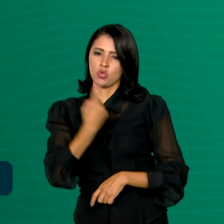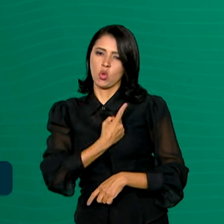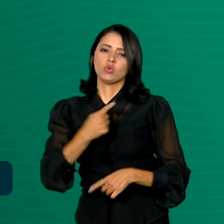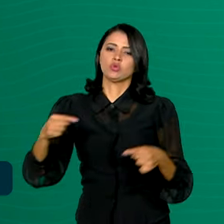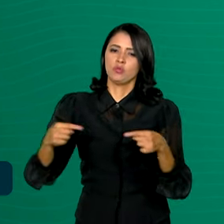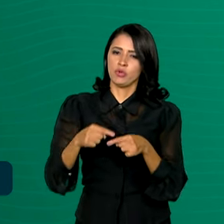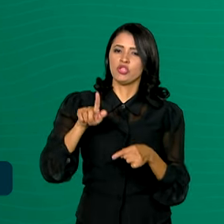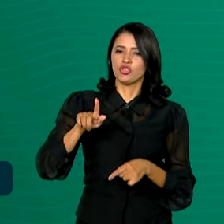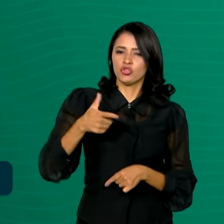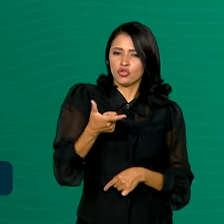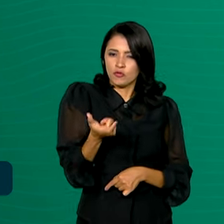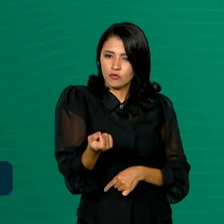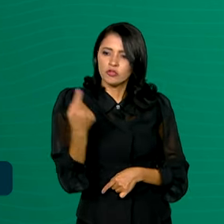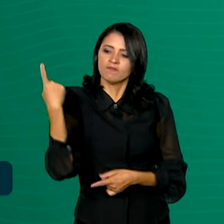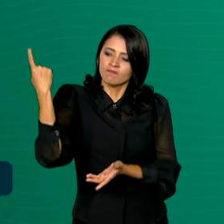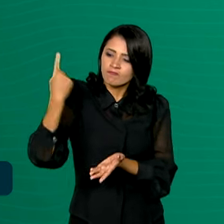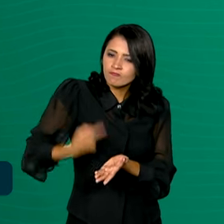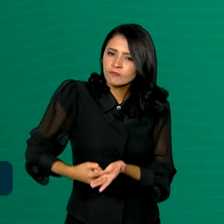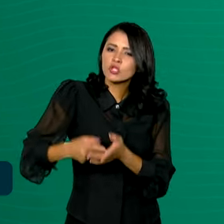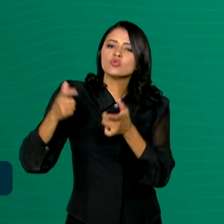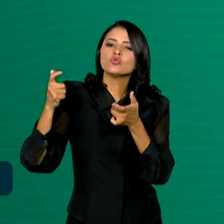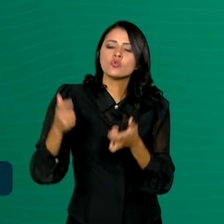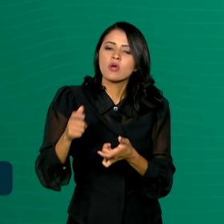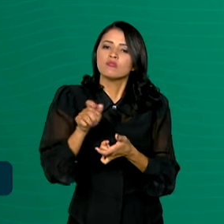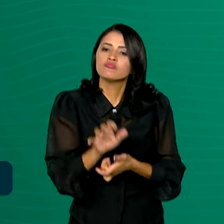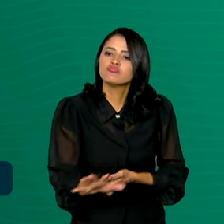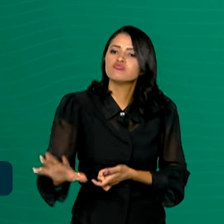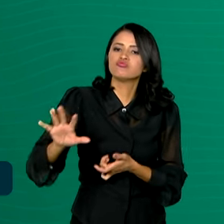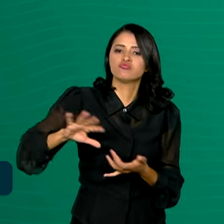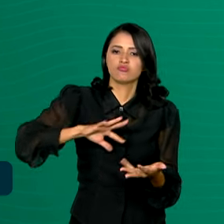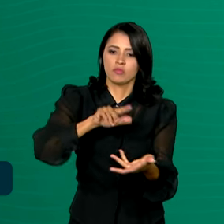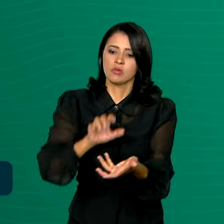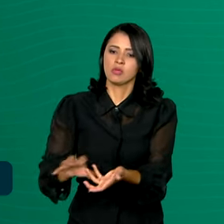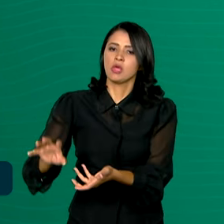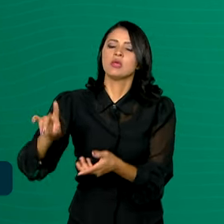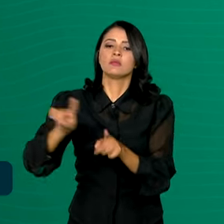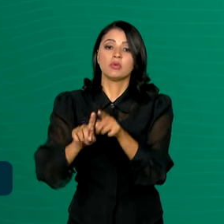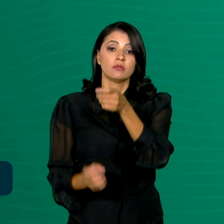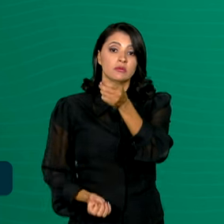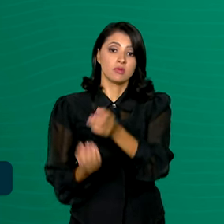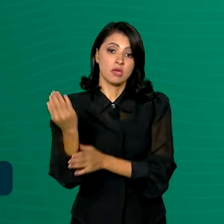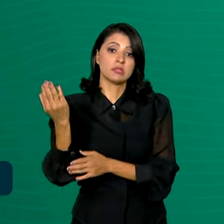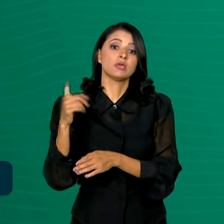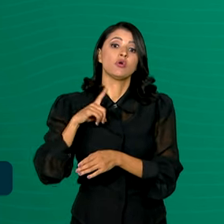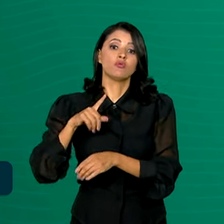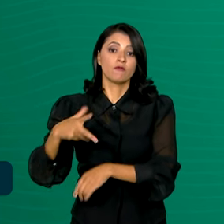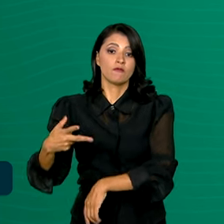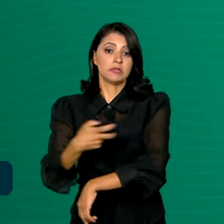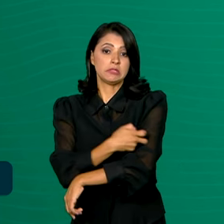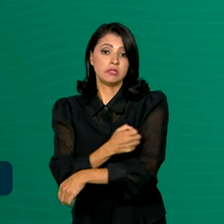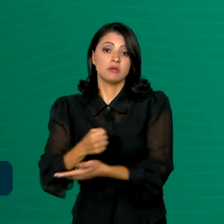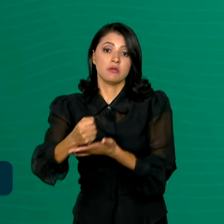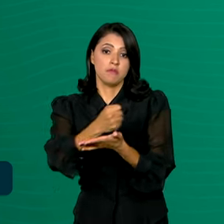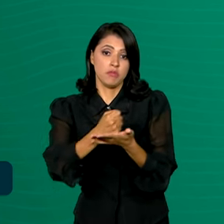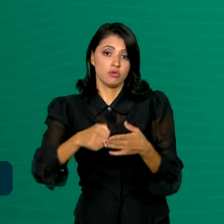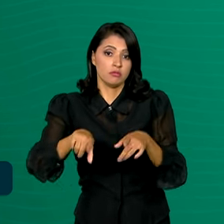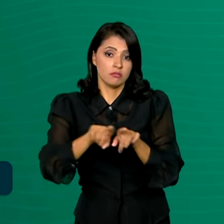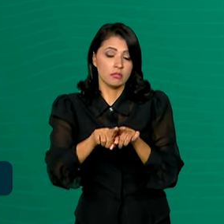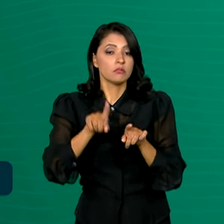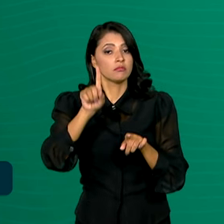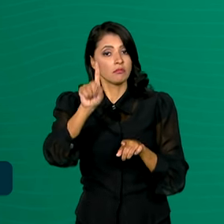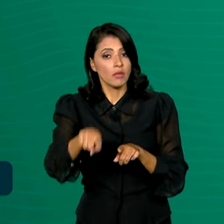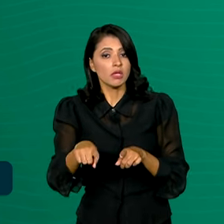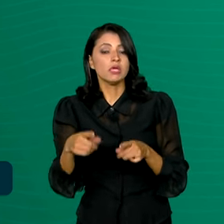G20 para uma aliança local e regional na produção de vacinas e medicamentos e